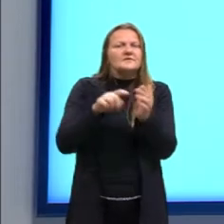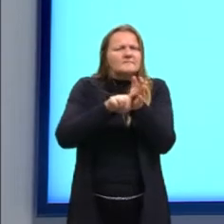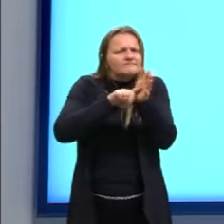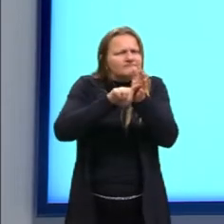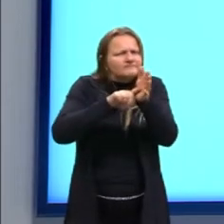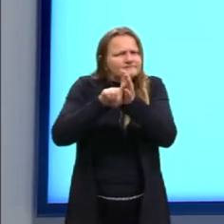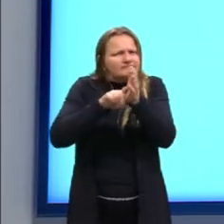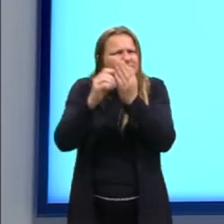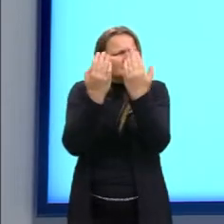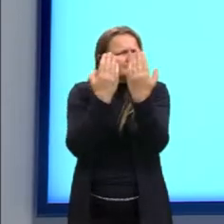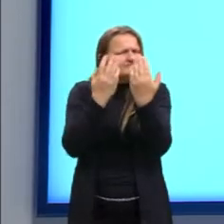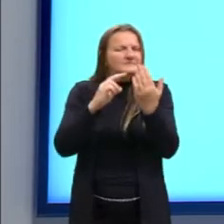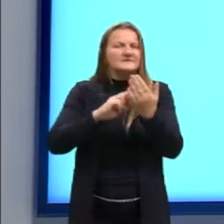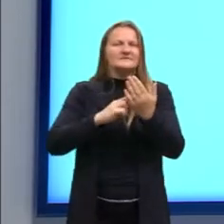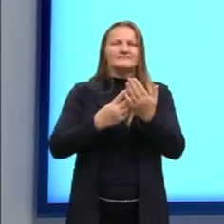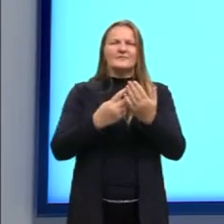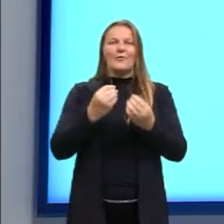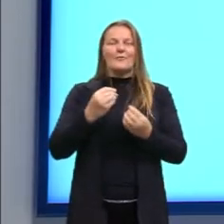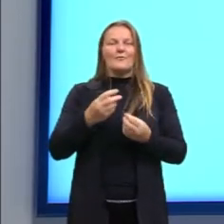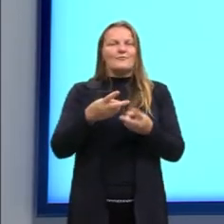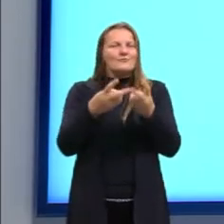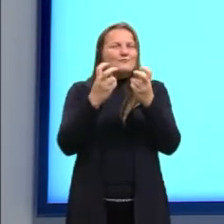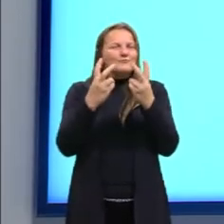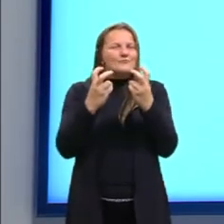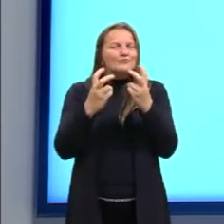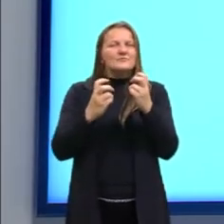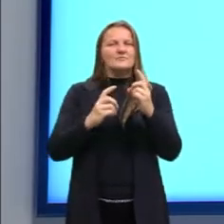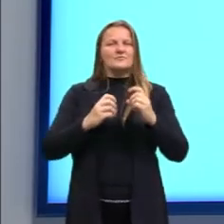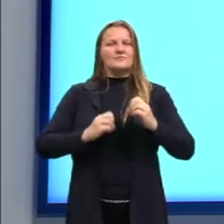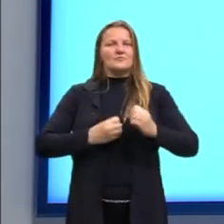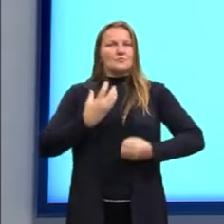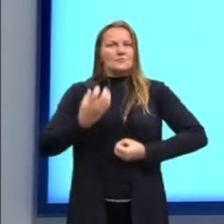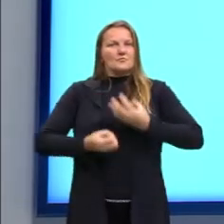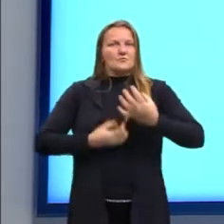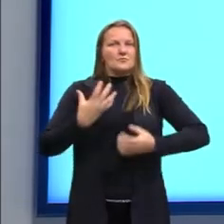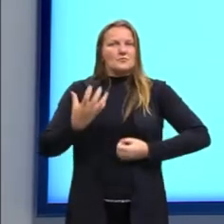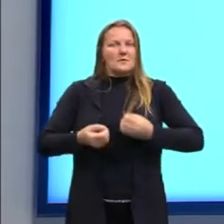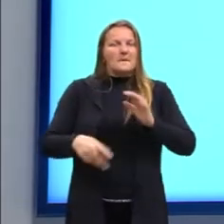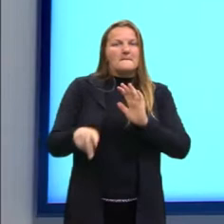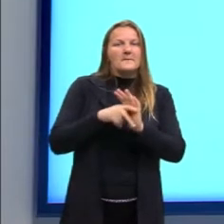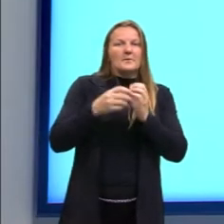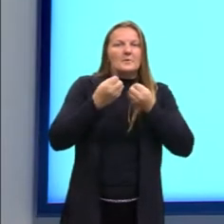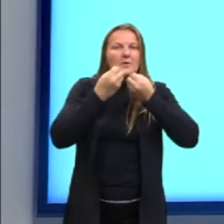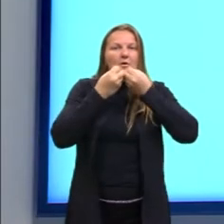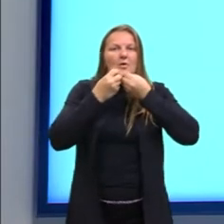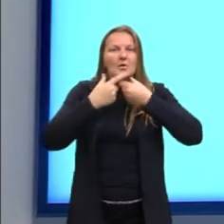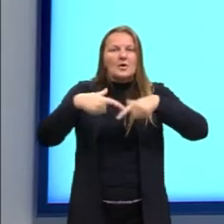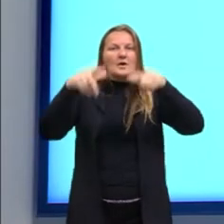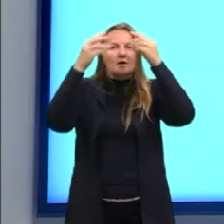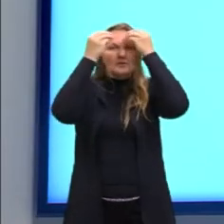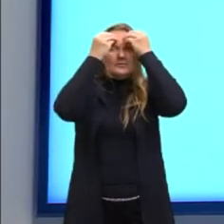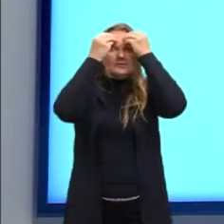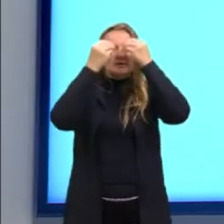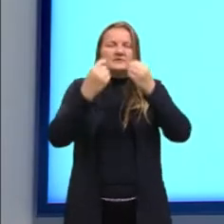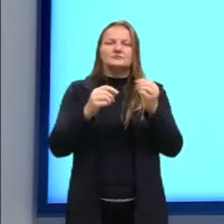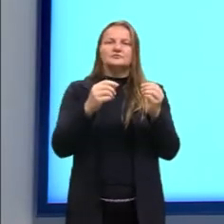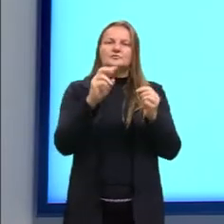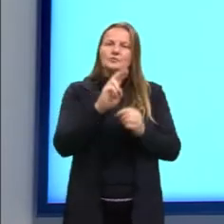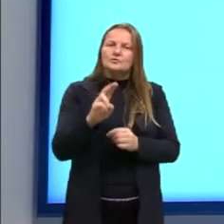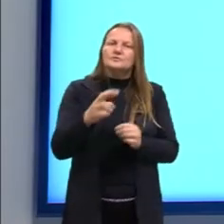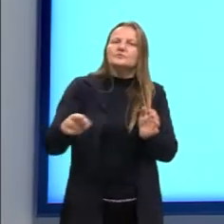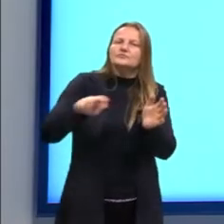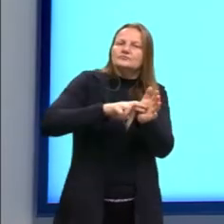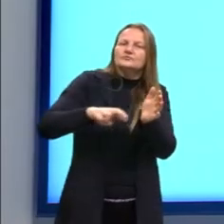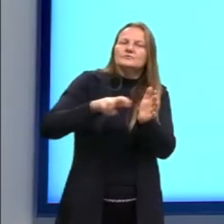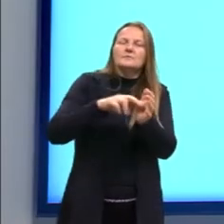analisar, interpretar e aplicar recursos expressivos das linguagens, tá? E daí eu retomo com